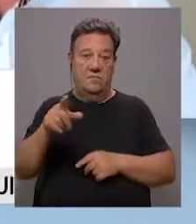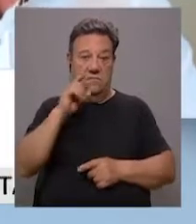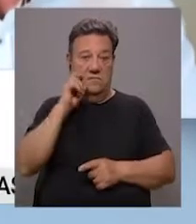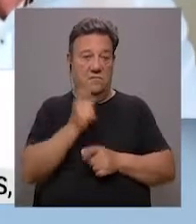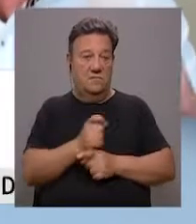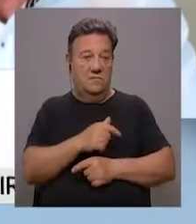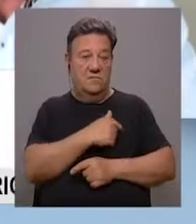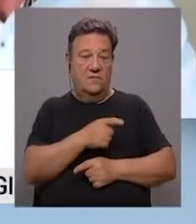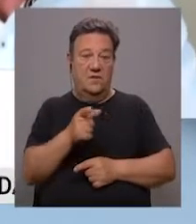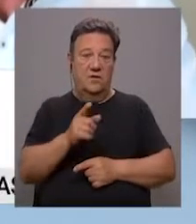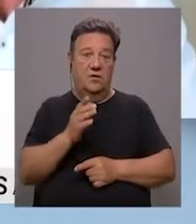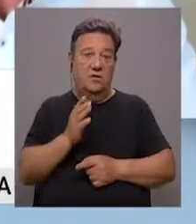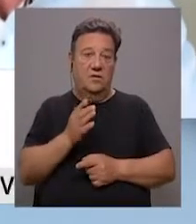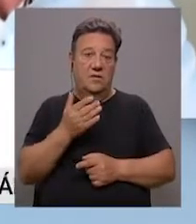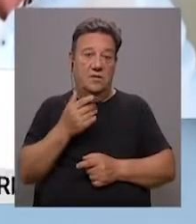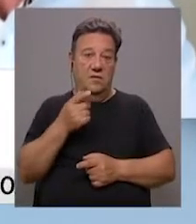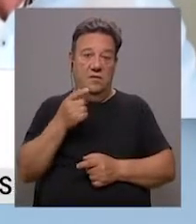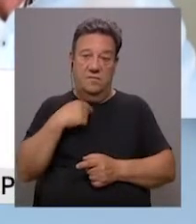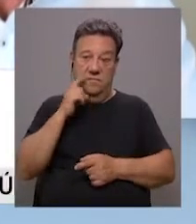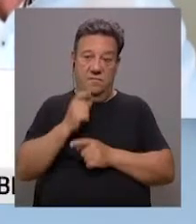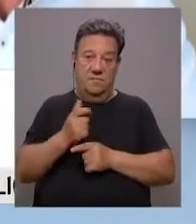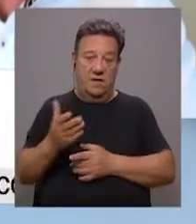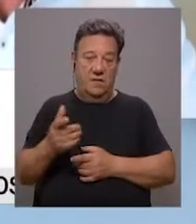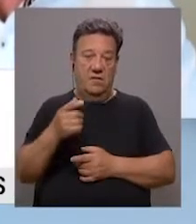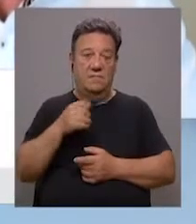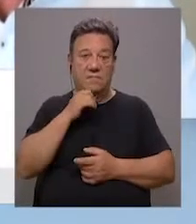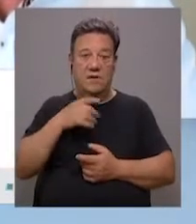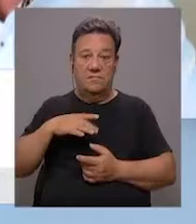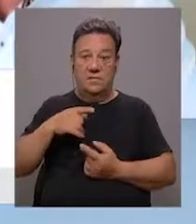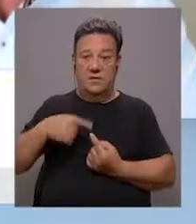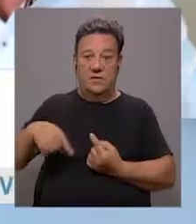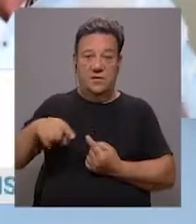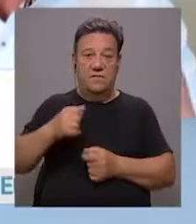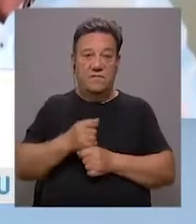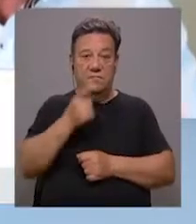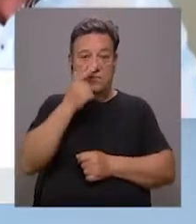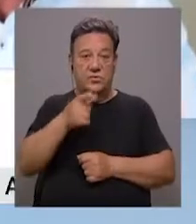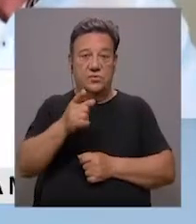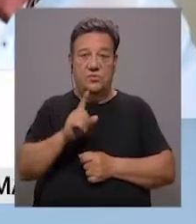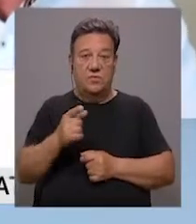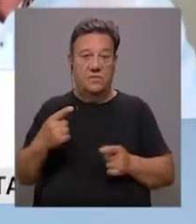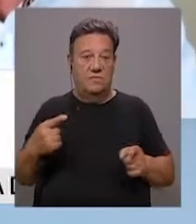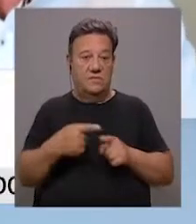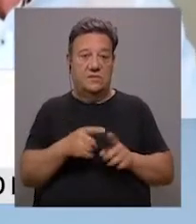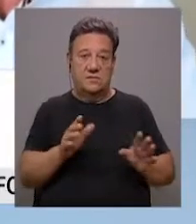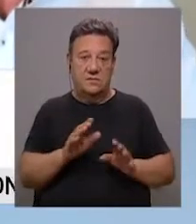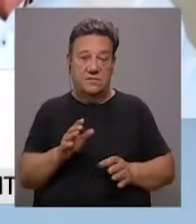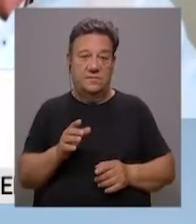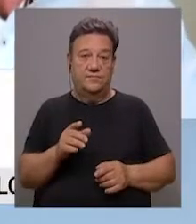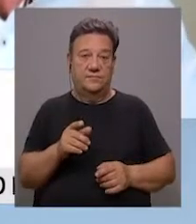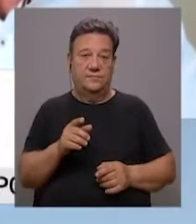temperatura. Vão ter circuitos que procuram fazer com que as pessoas não se cruzem